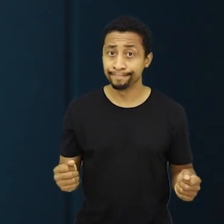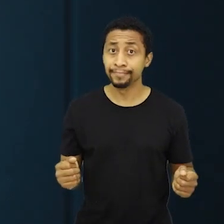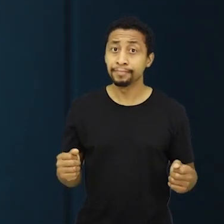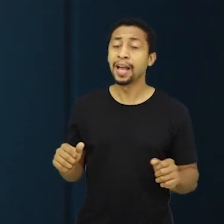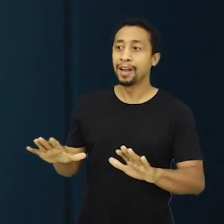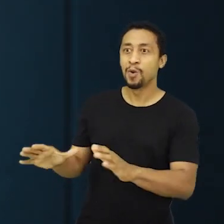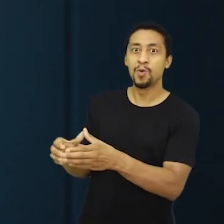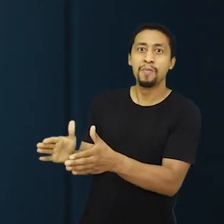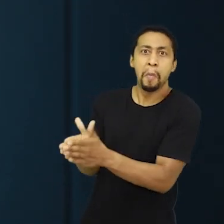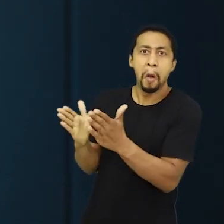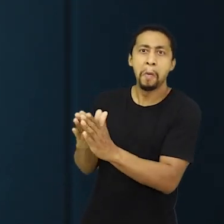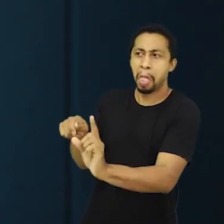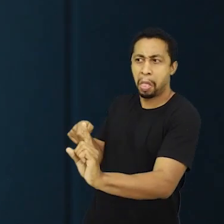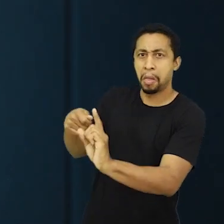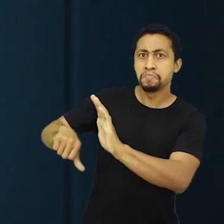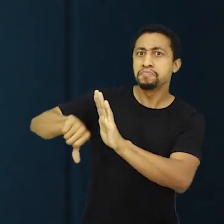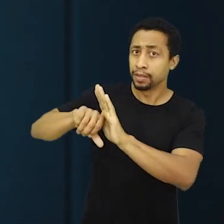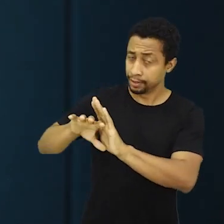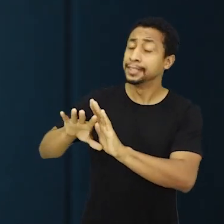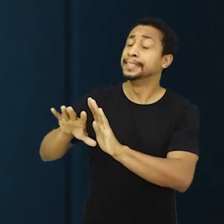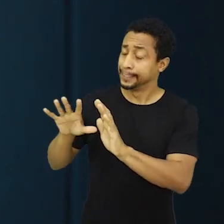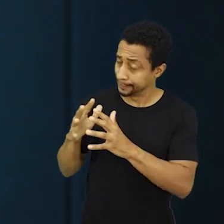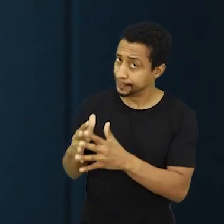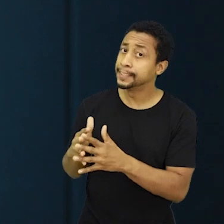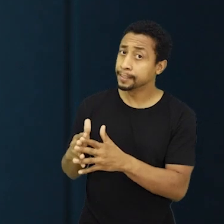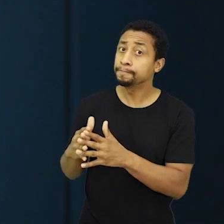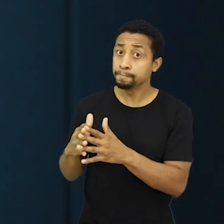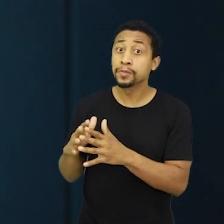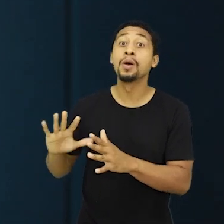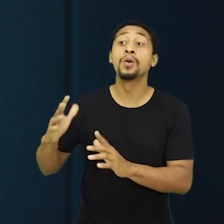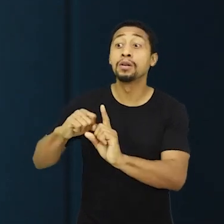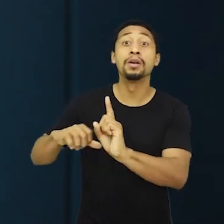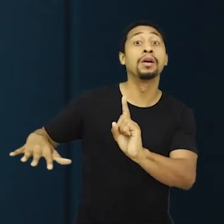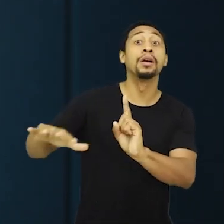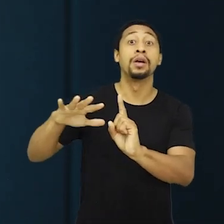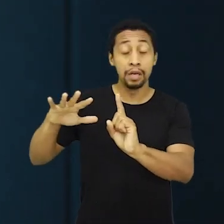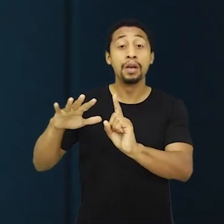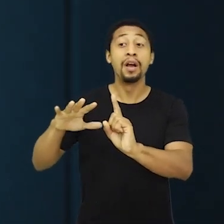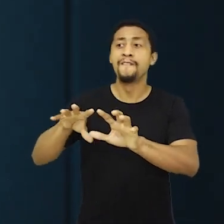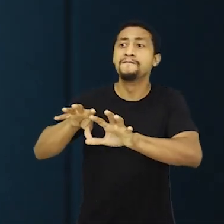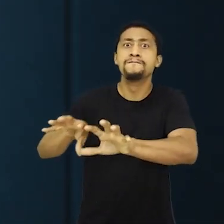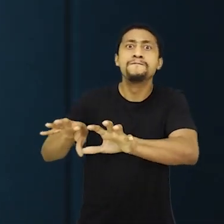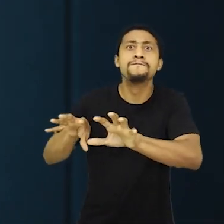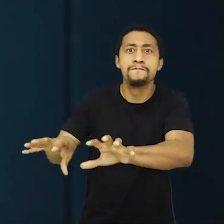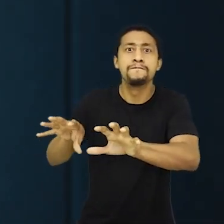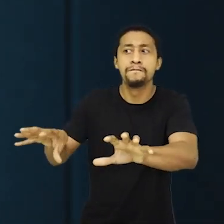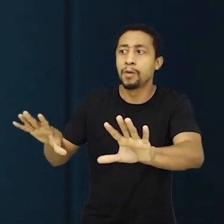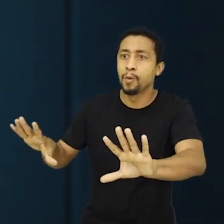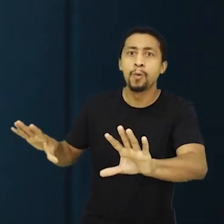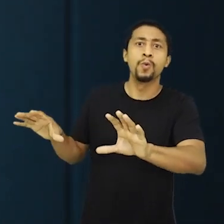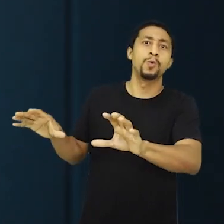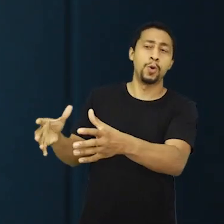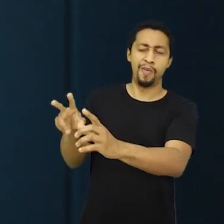função social importante, né, que é de, muitas vezes, conter essas populações, né, a partir do